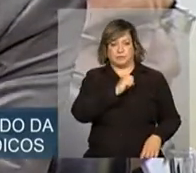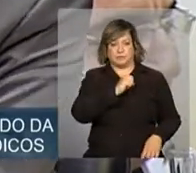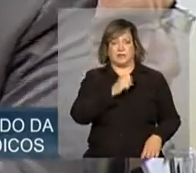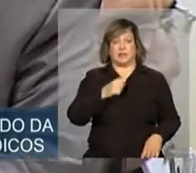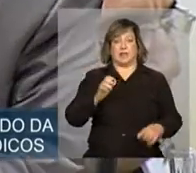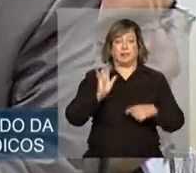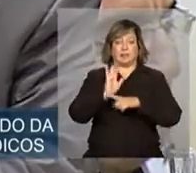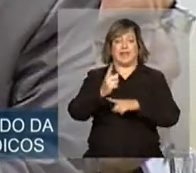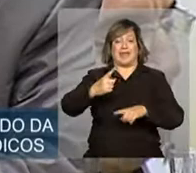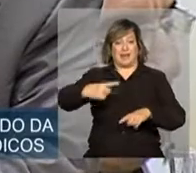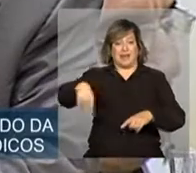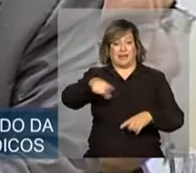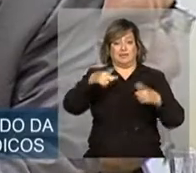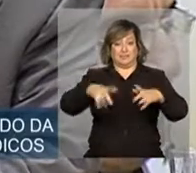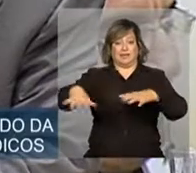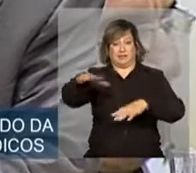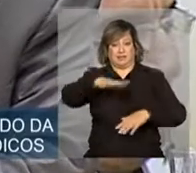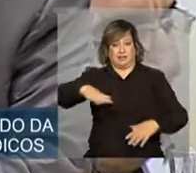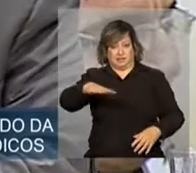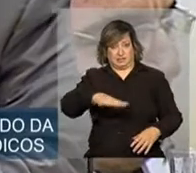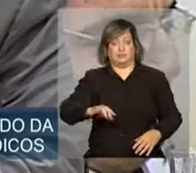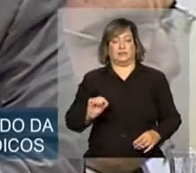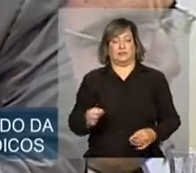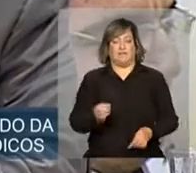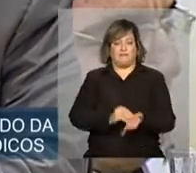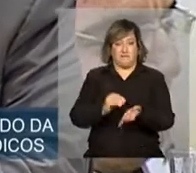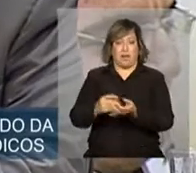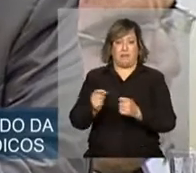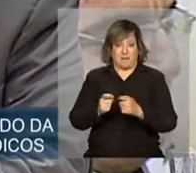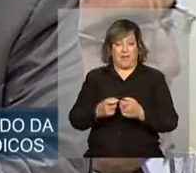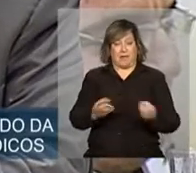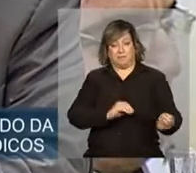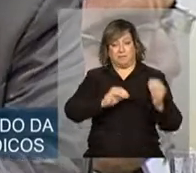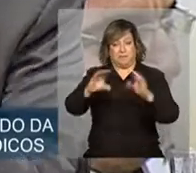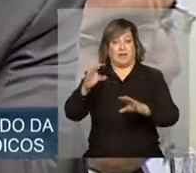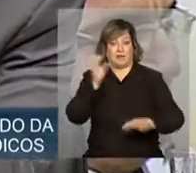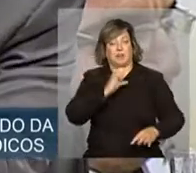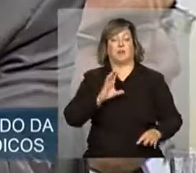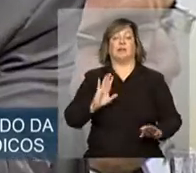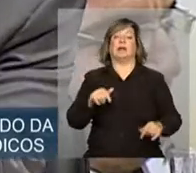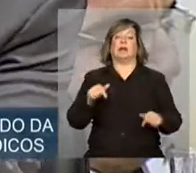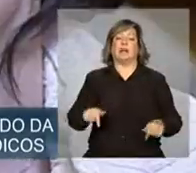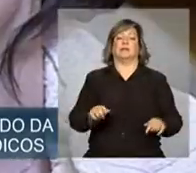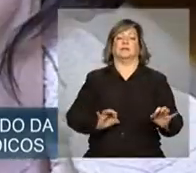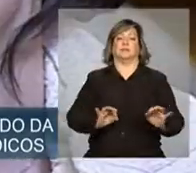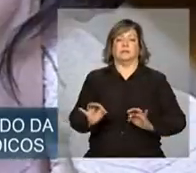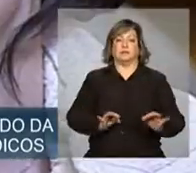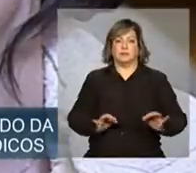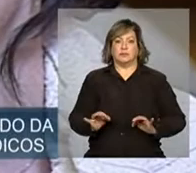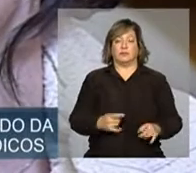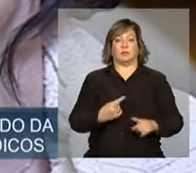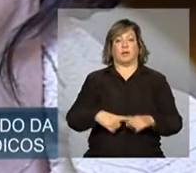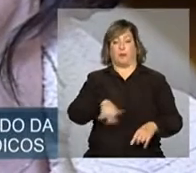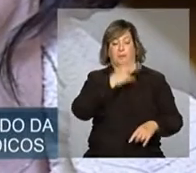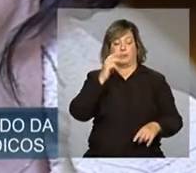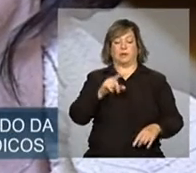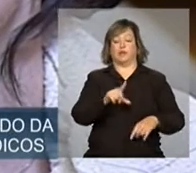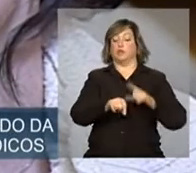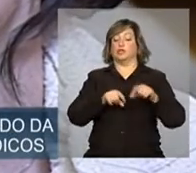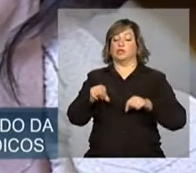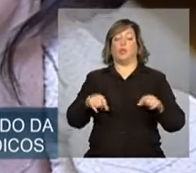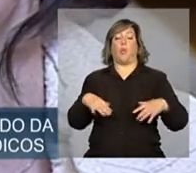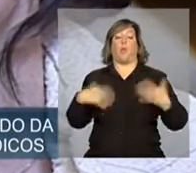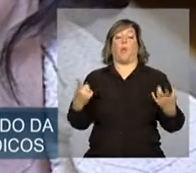essas regiões municípios as estratégias bilaterais de cooperação vão restringir a opção de